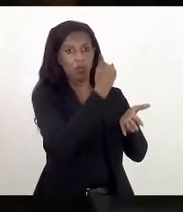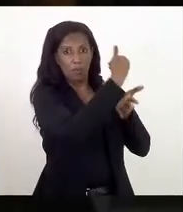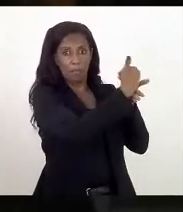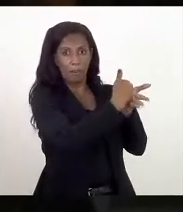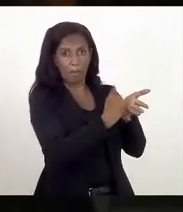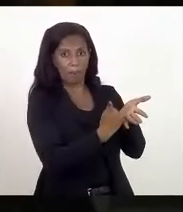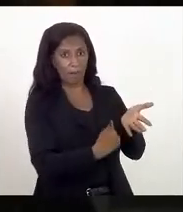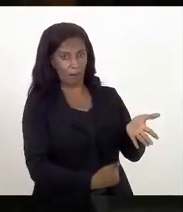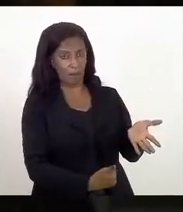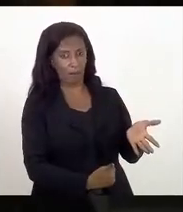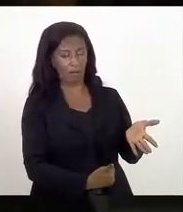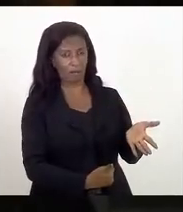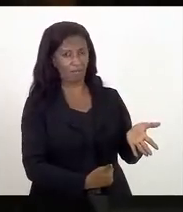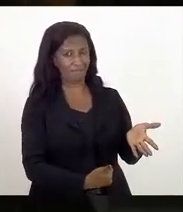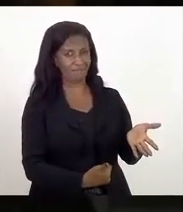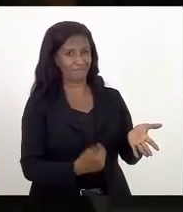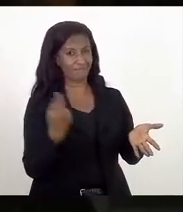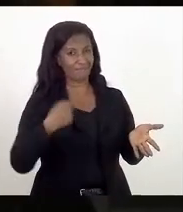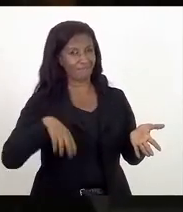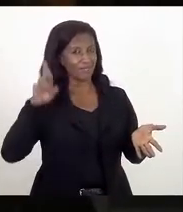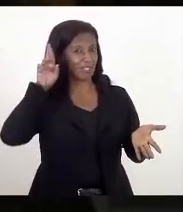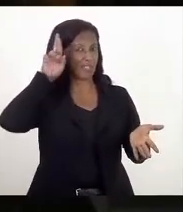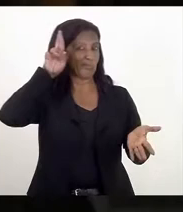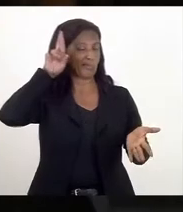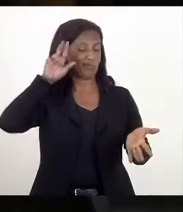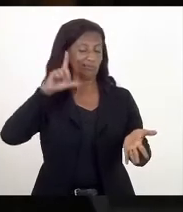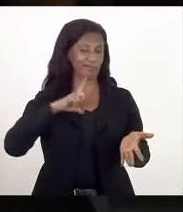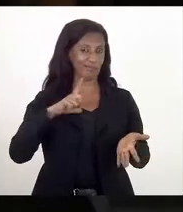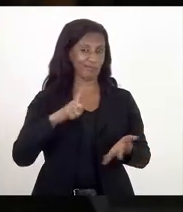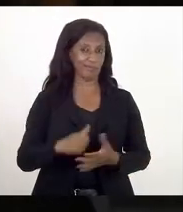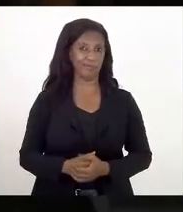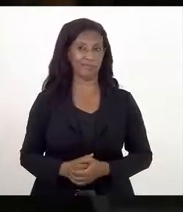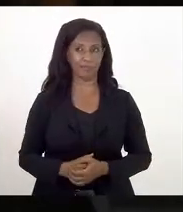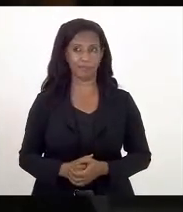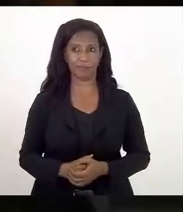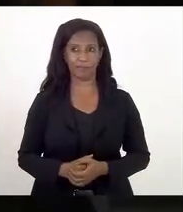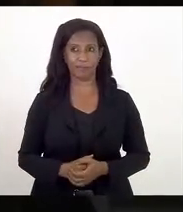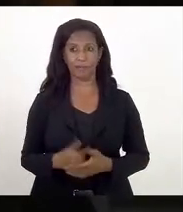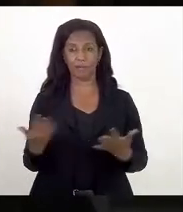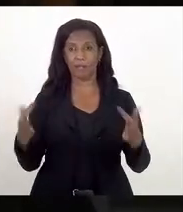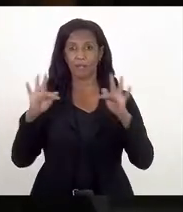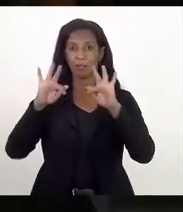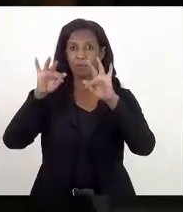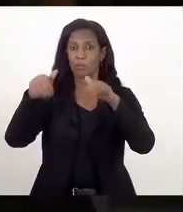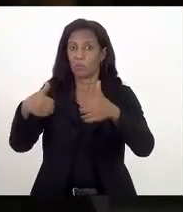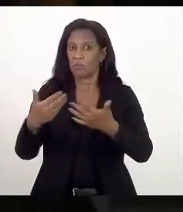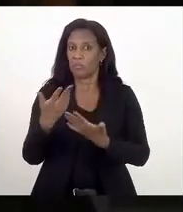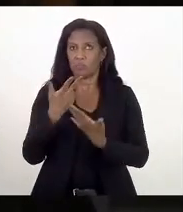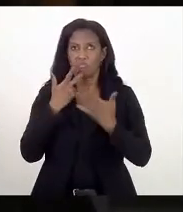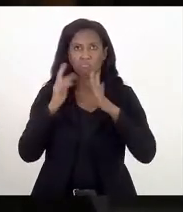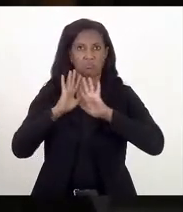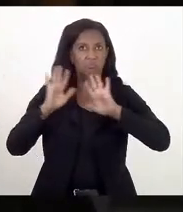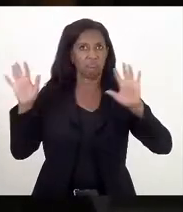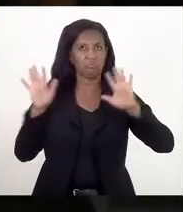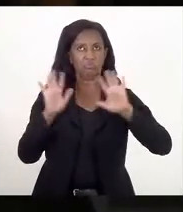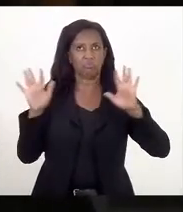E é essa responsabilidade que nós precisamos ter. Por fim, eu não vou dizer aqui